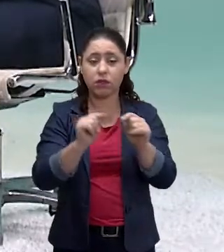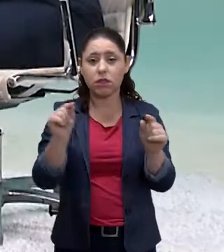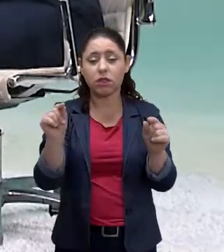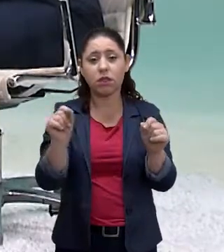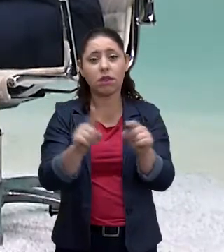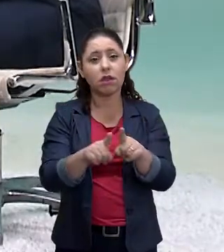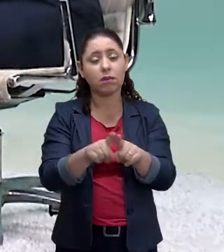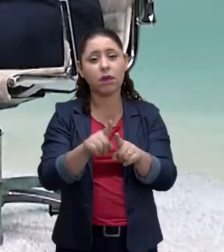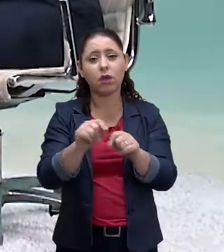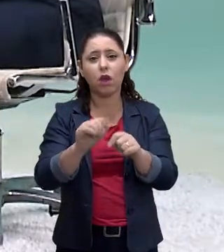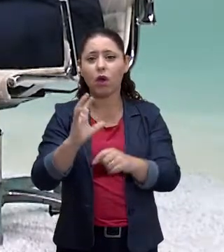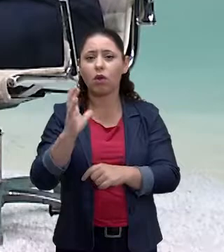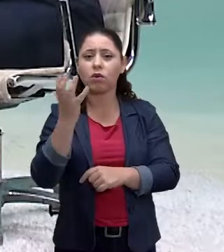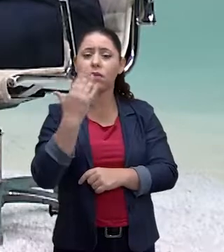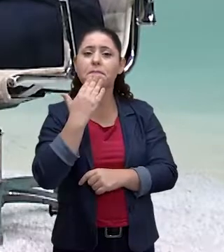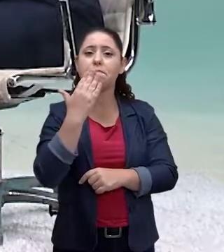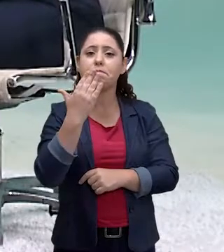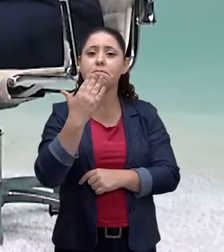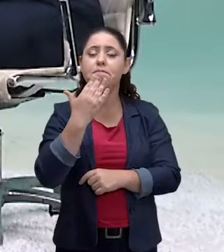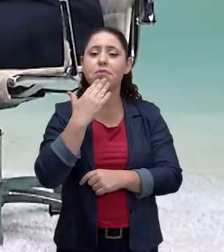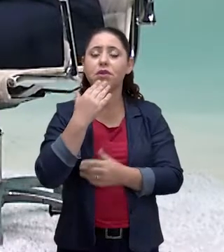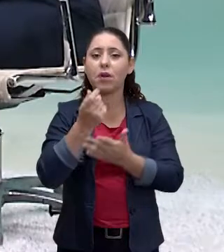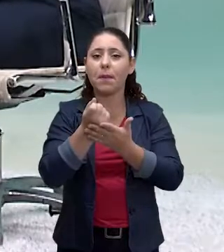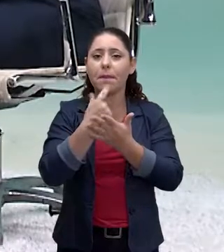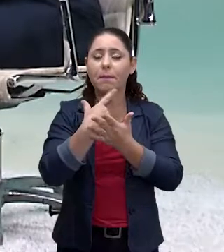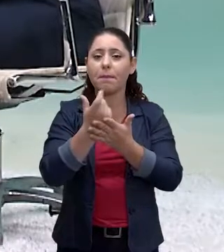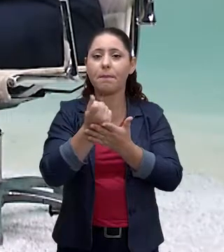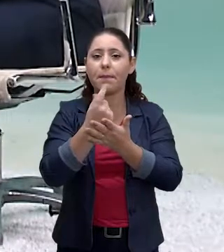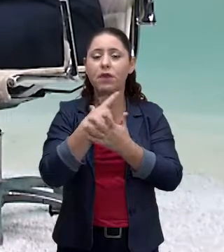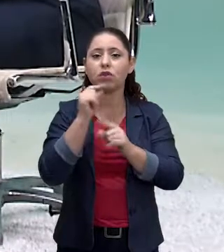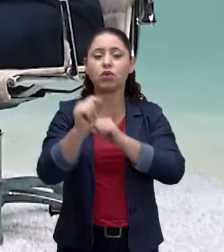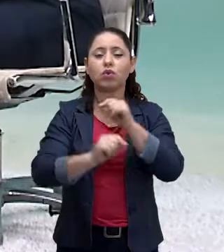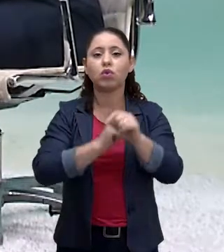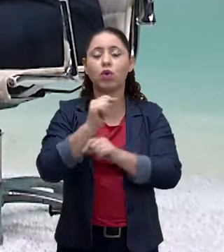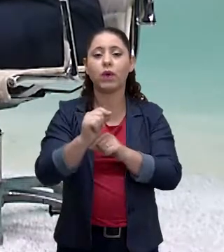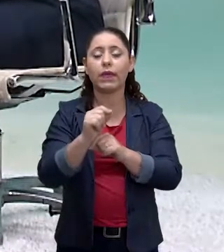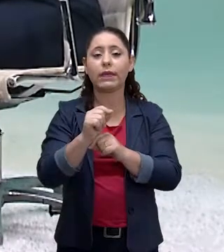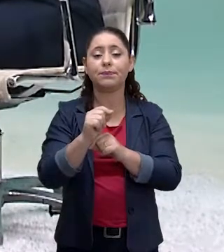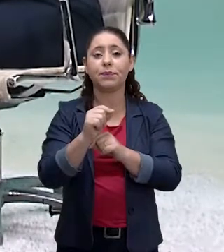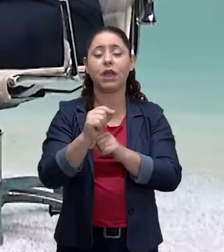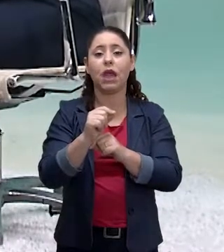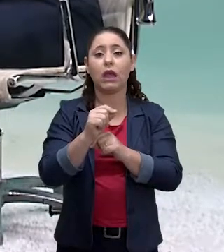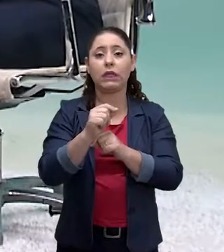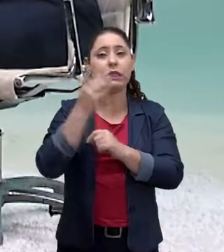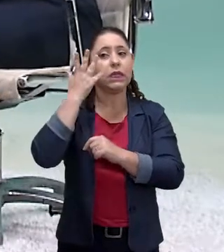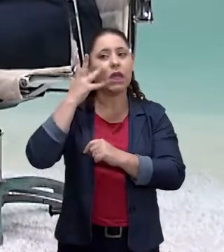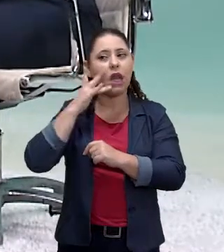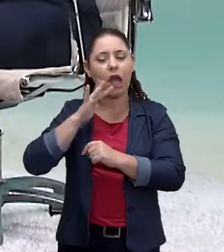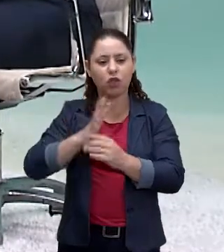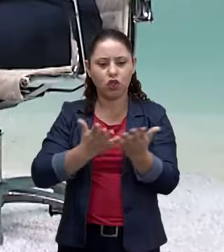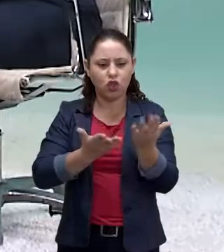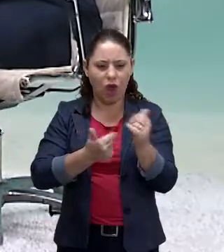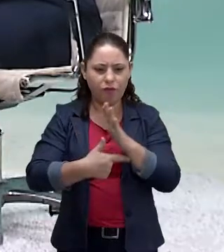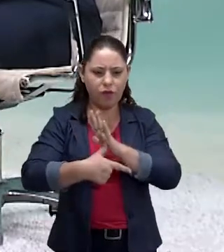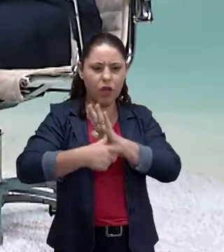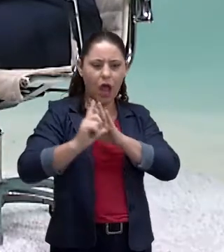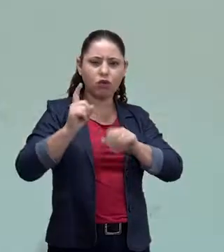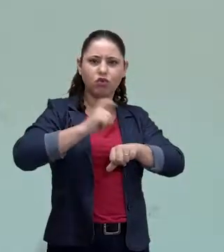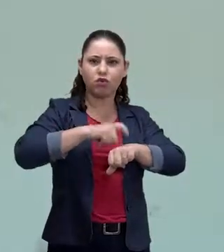é da ocorrência de pedidos para um medicamento de puberdade precoce. O que seria